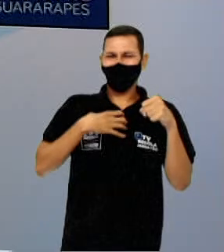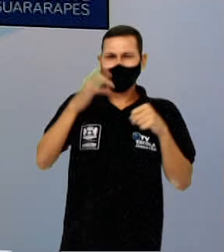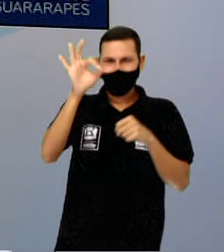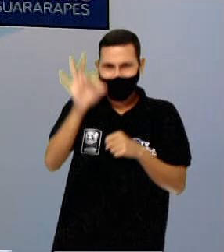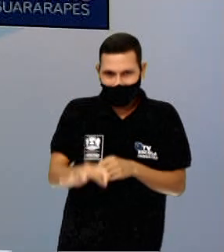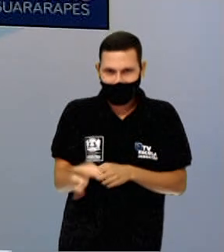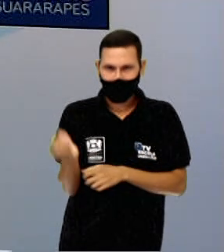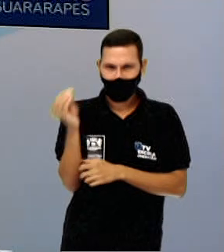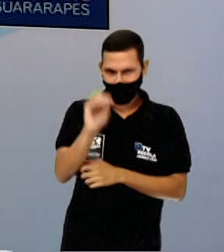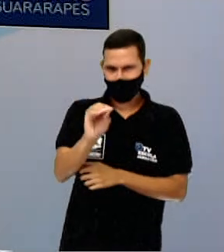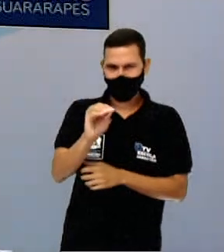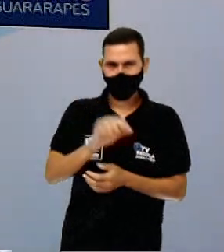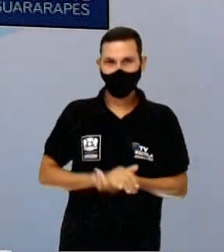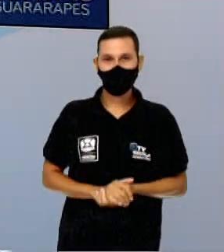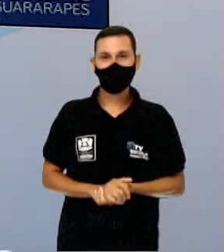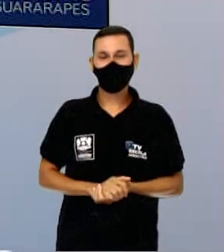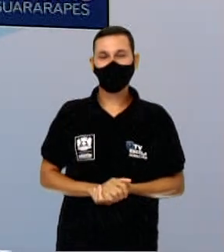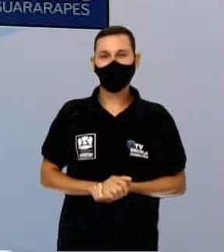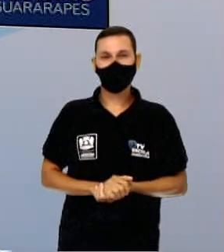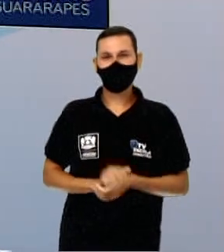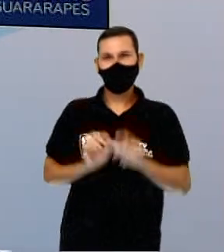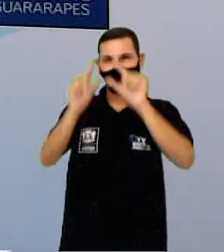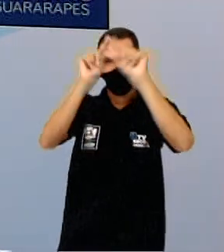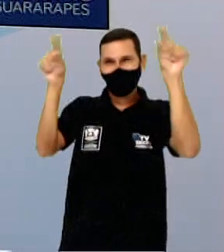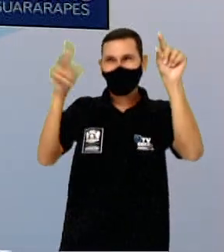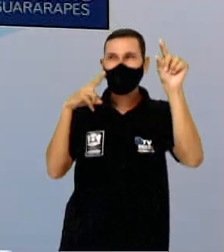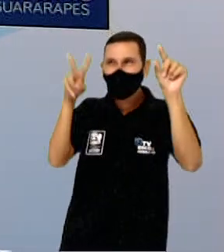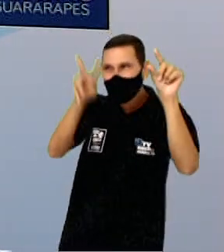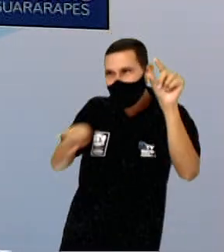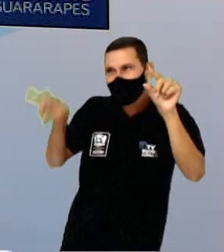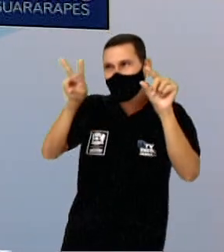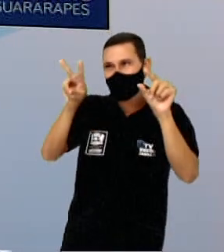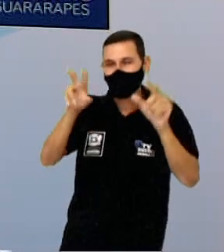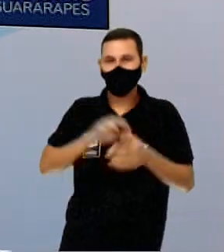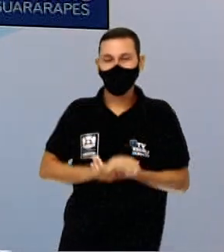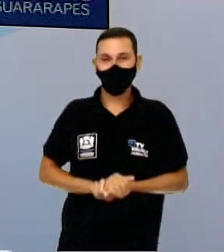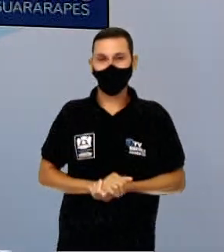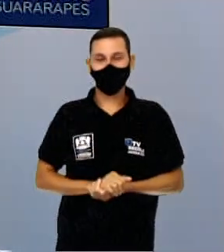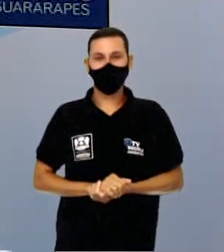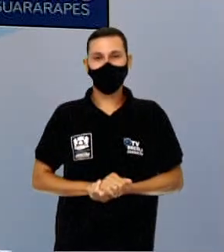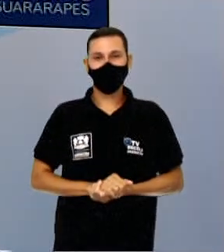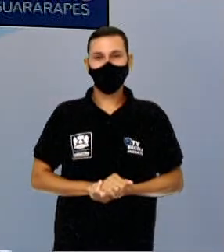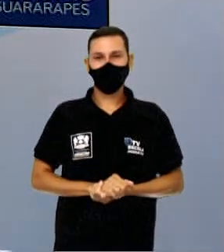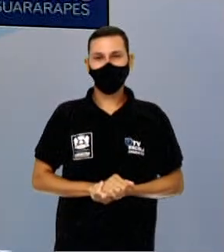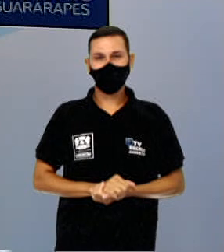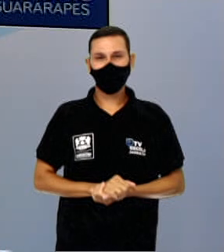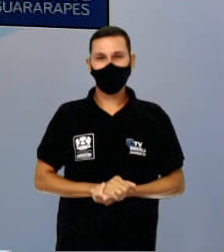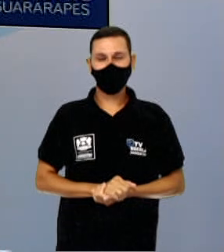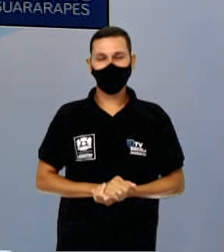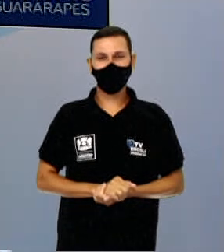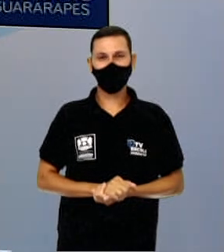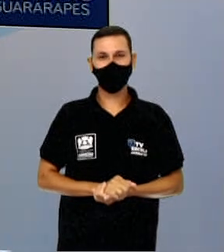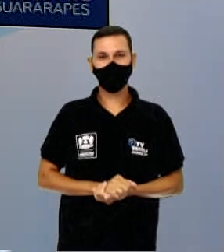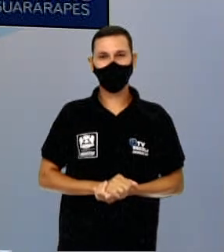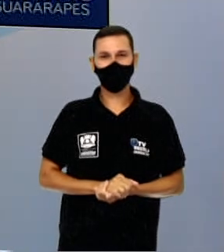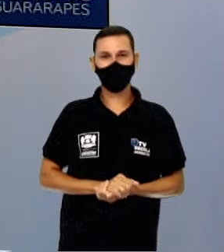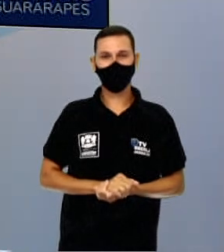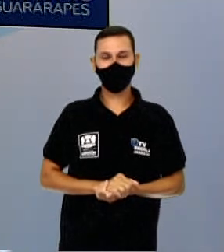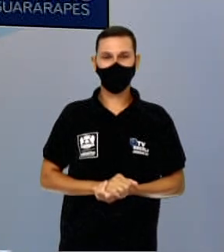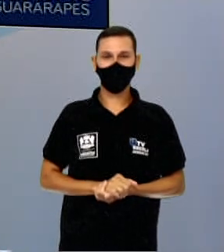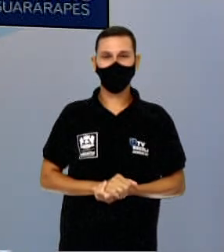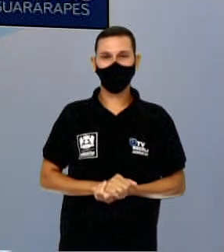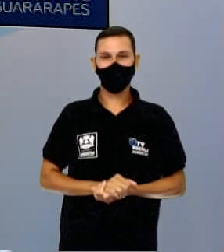só. Do you believe God? Cry, plan, arrive, rob ou create. Né? No caso